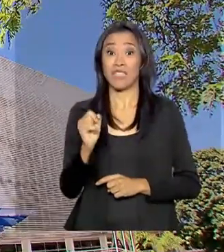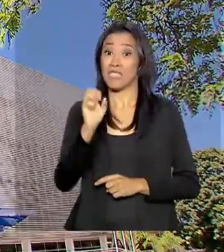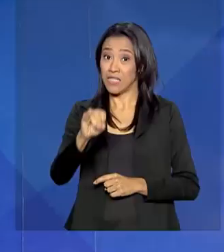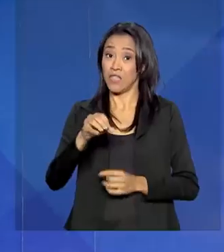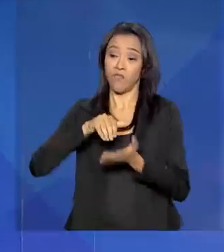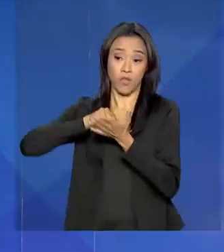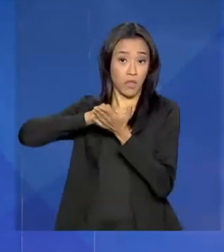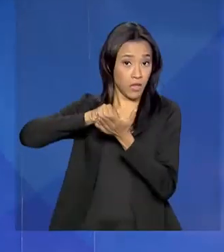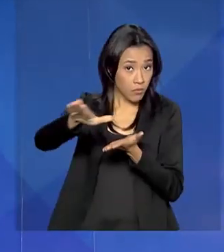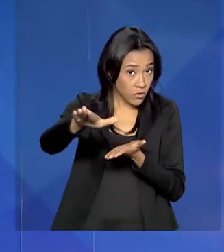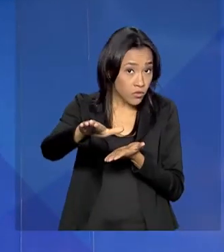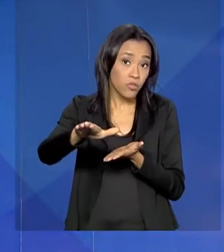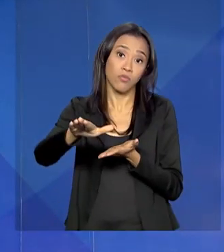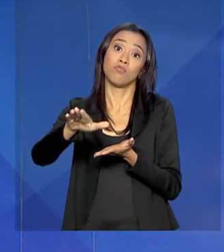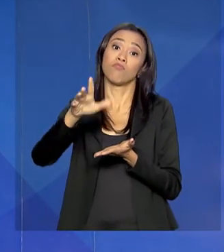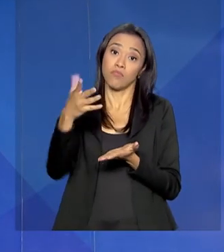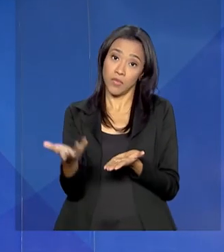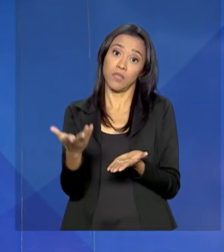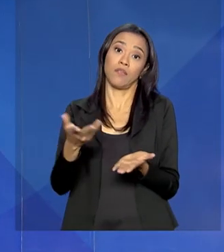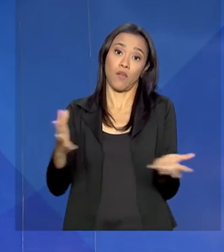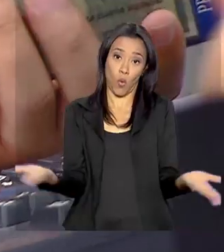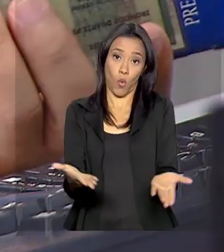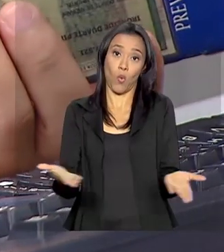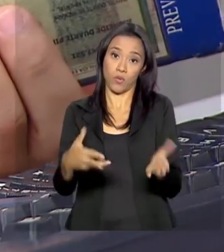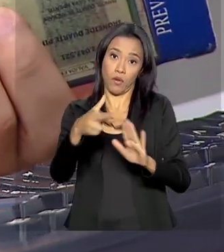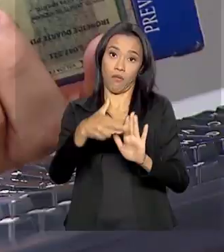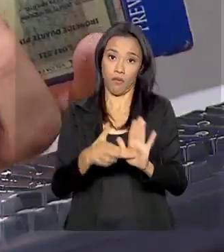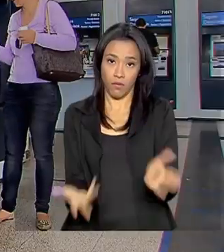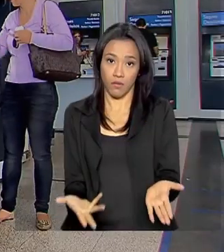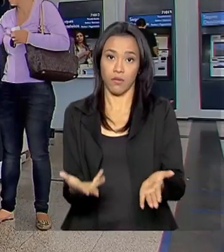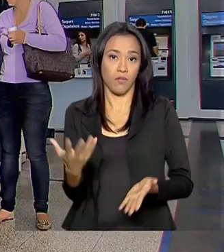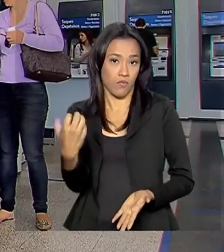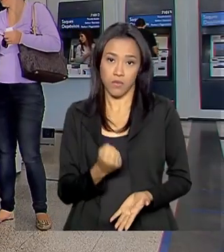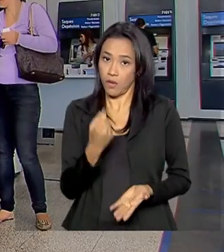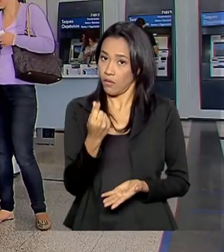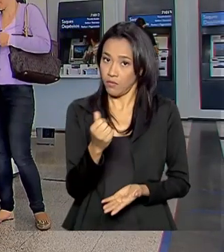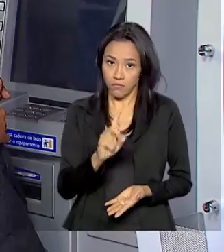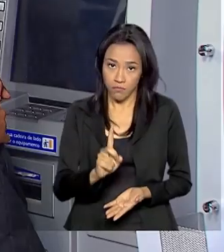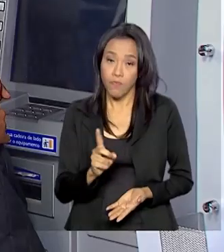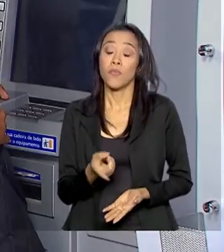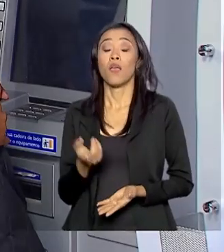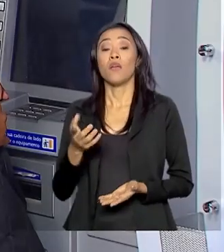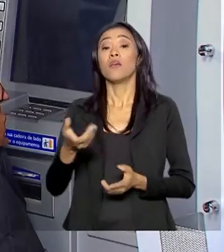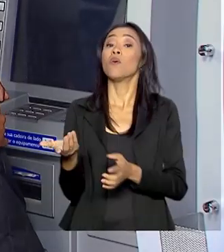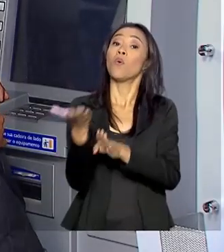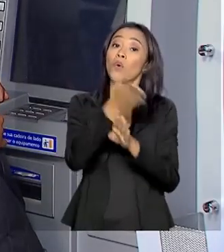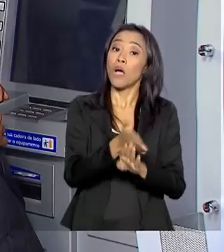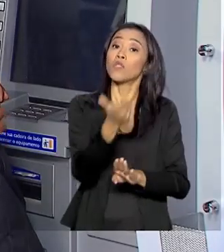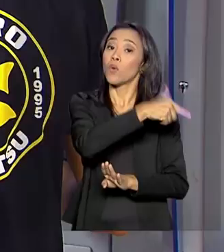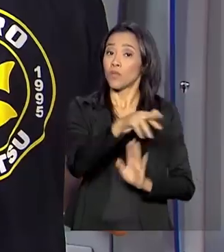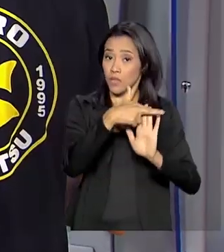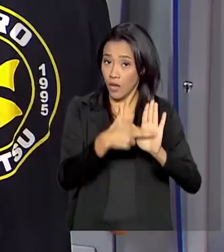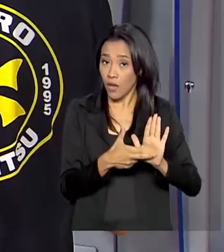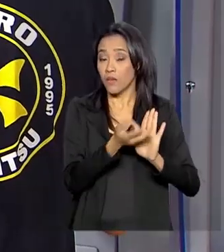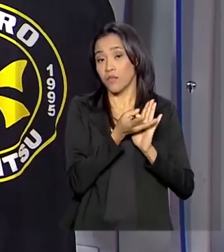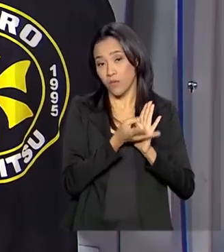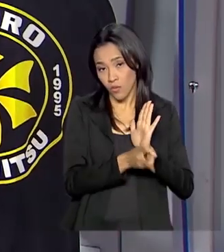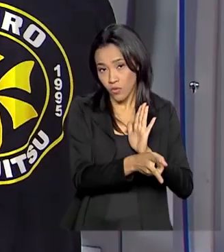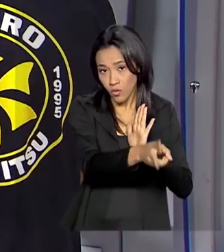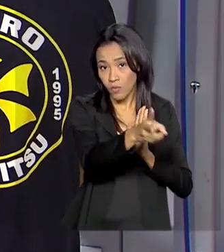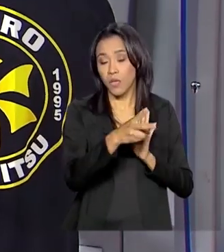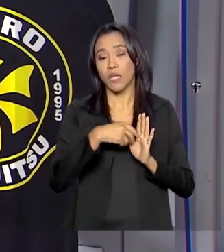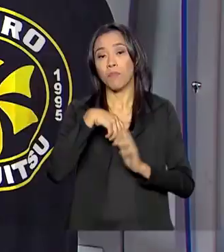sem justa causa, como acontece atualmente. Nesse caso, as retiradas continuarão a ocorrer em parcelas